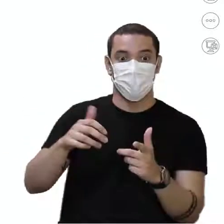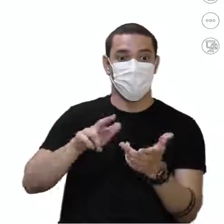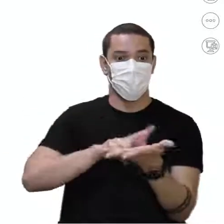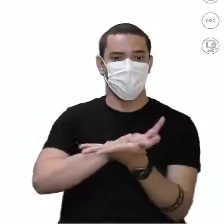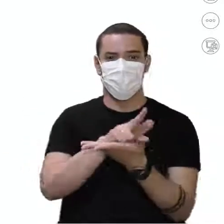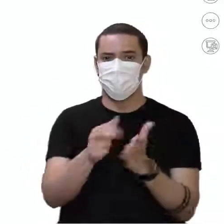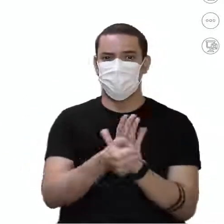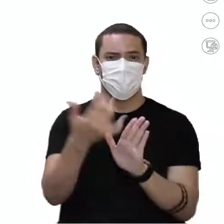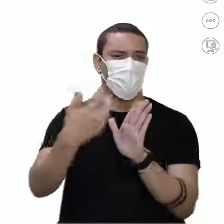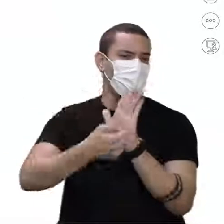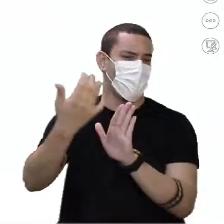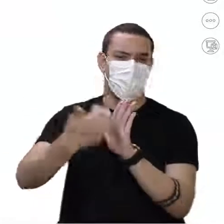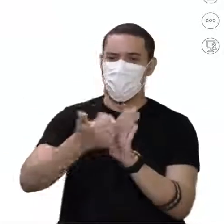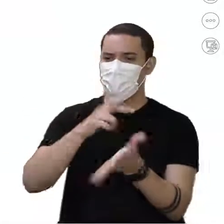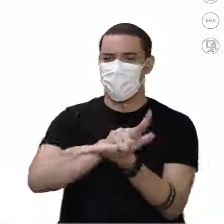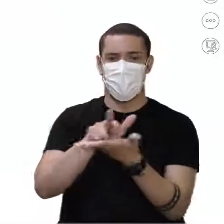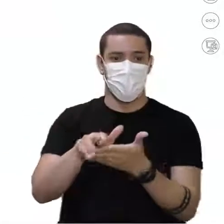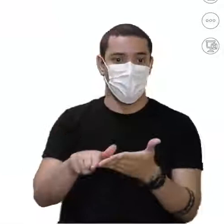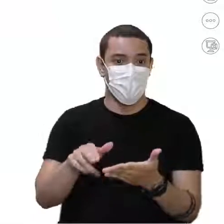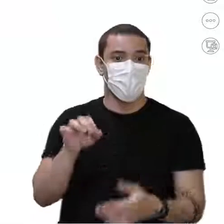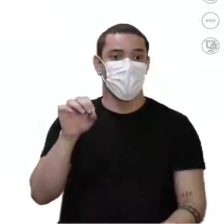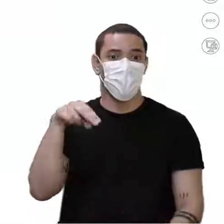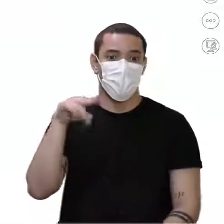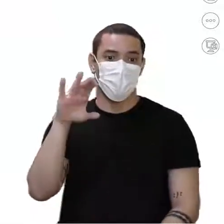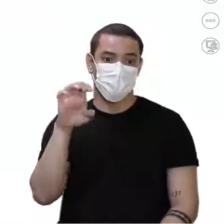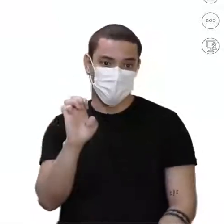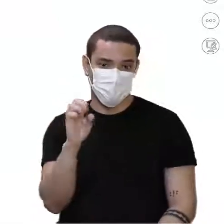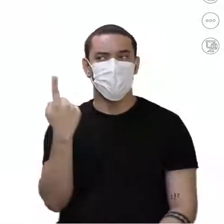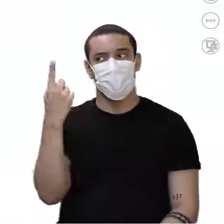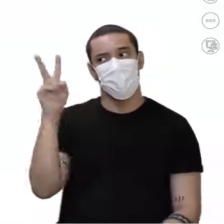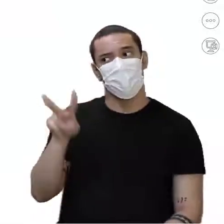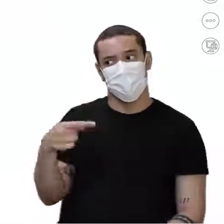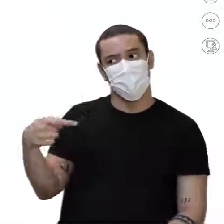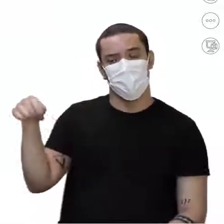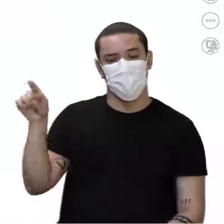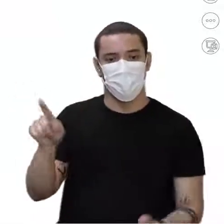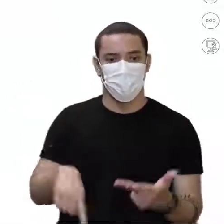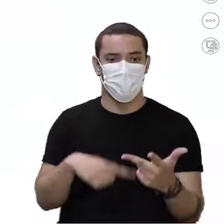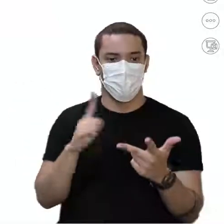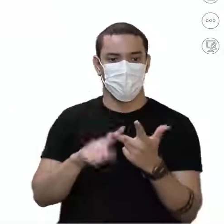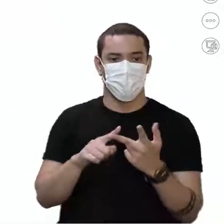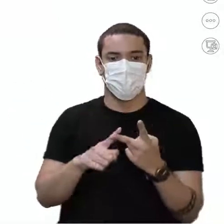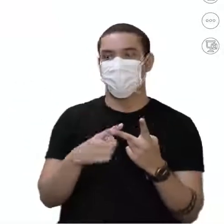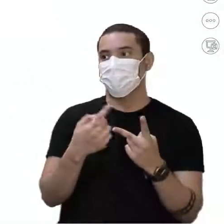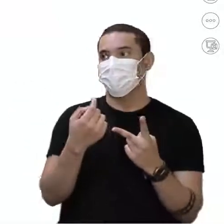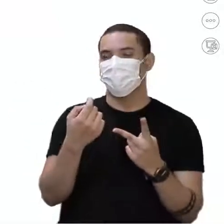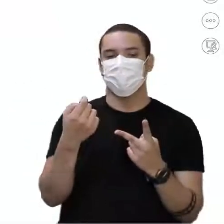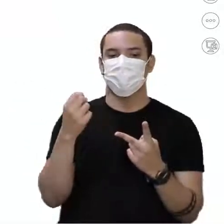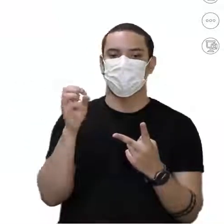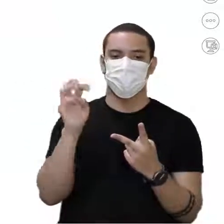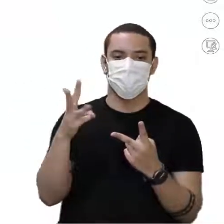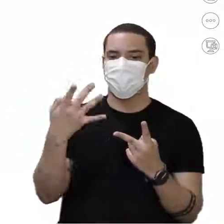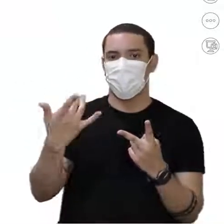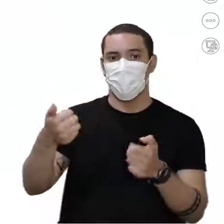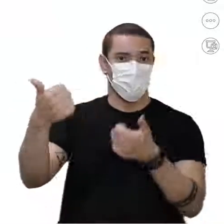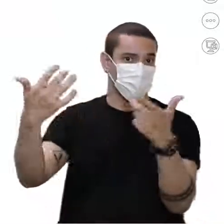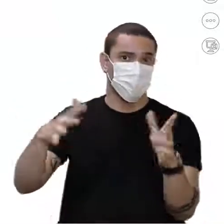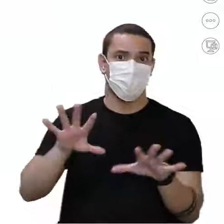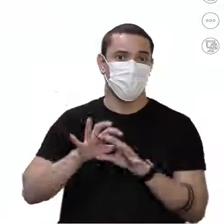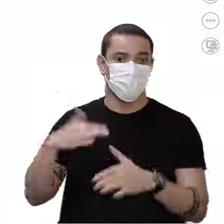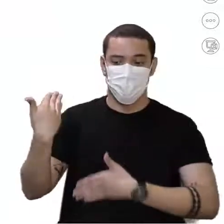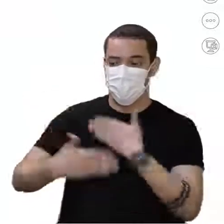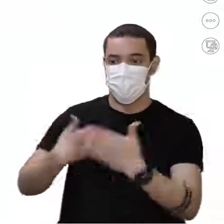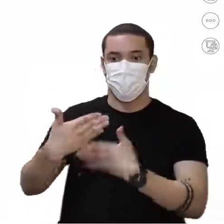sim, várias vezes. Yes, once, sim, uma vez. Yes, twice, sim 2 vezes e assim